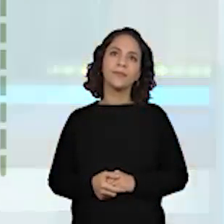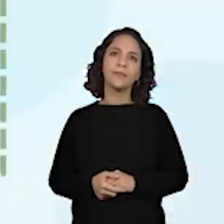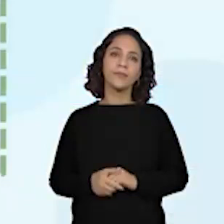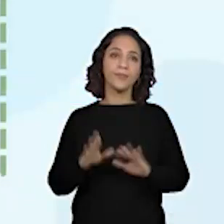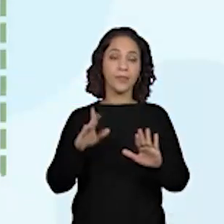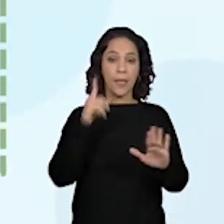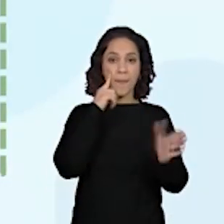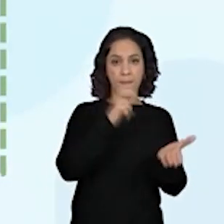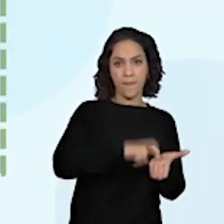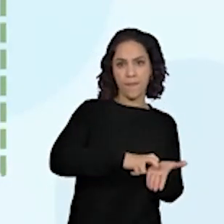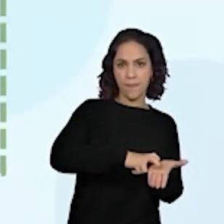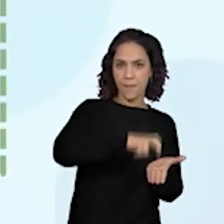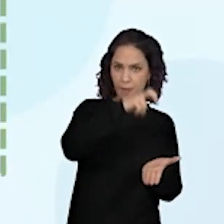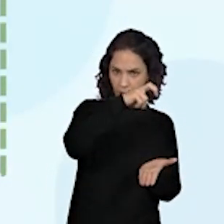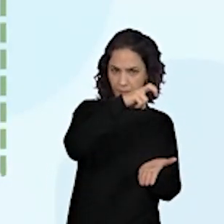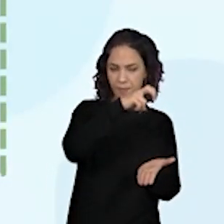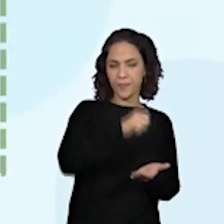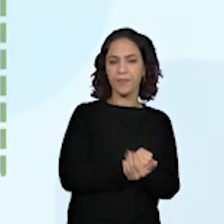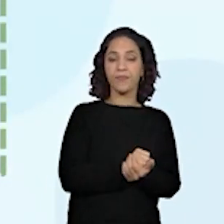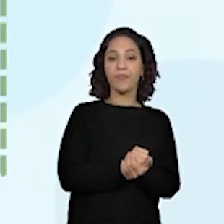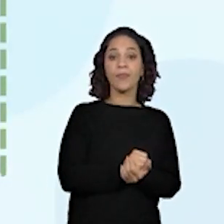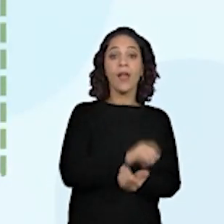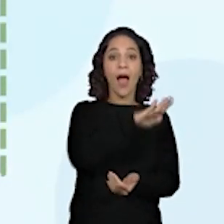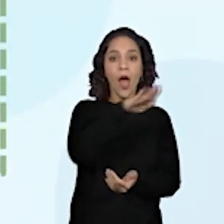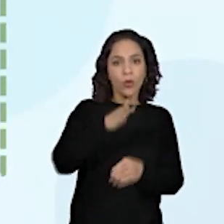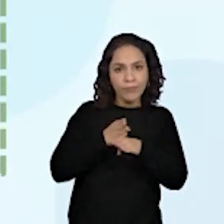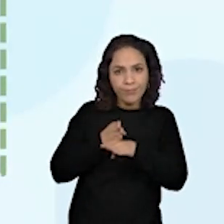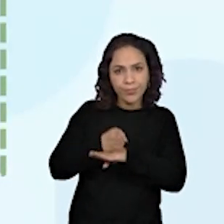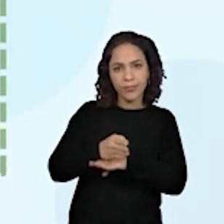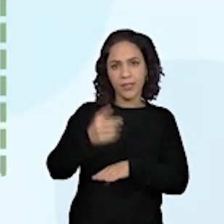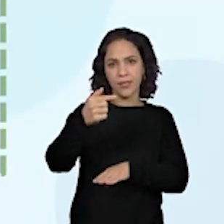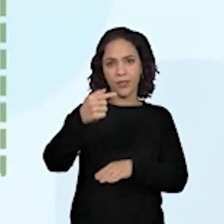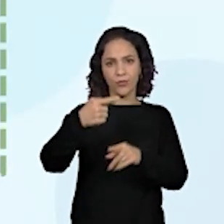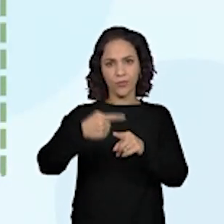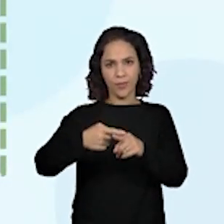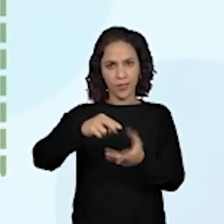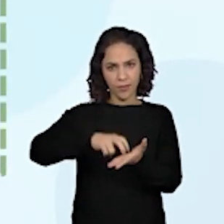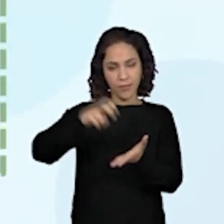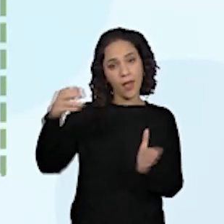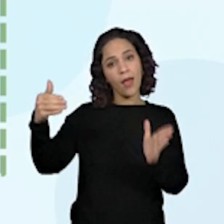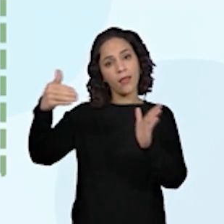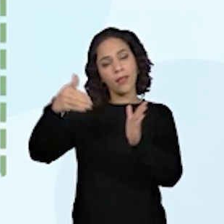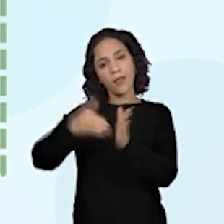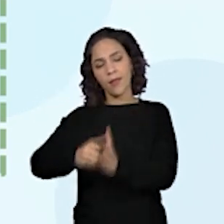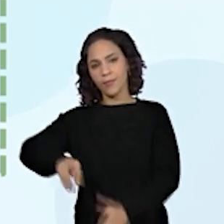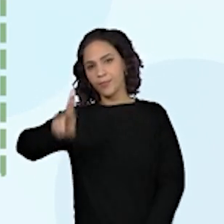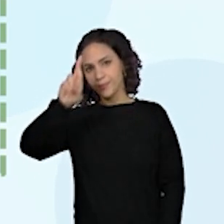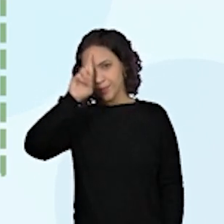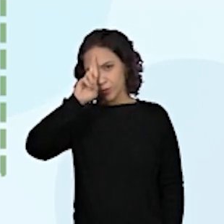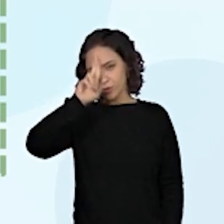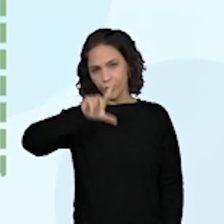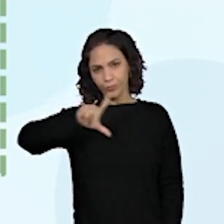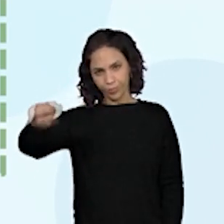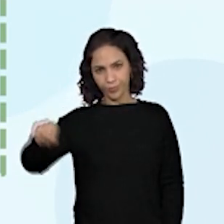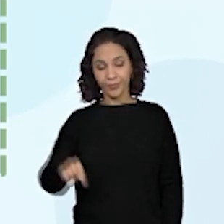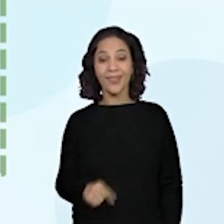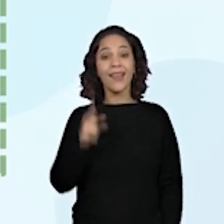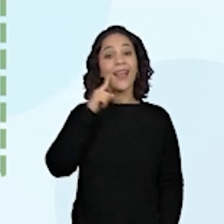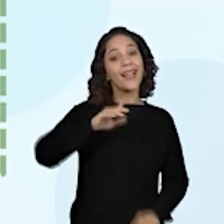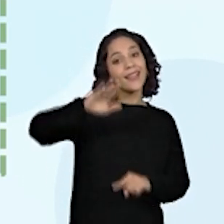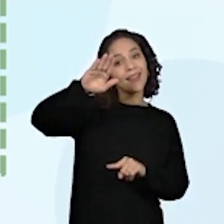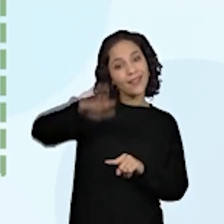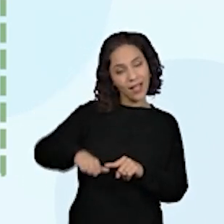Turno da manhã, das 7h30 às 12 horas. Turno da